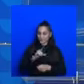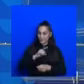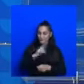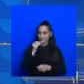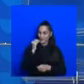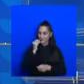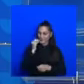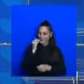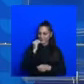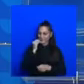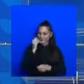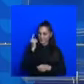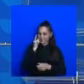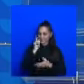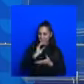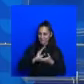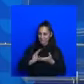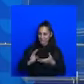tem chances.